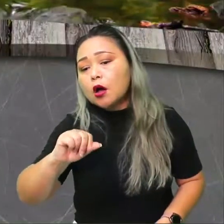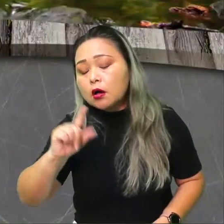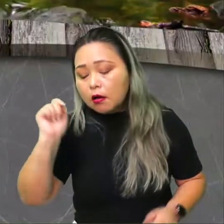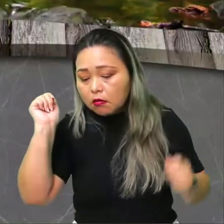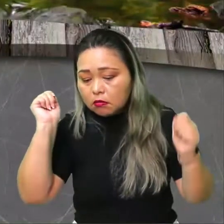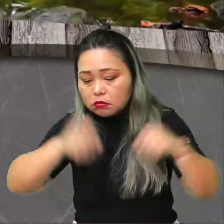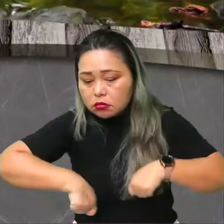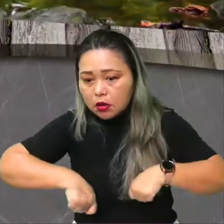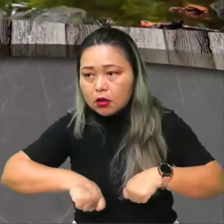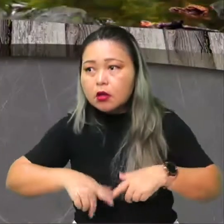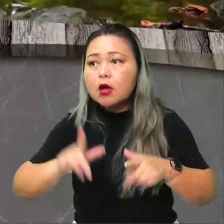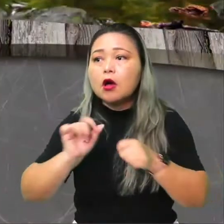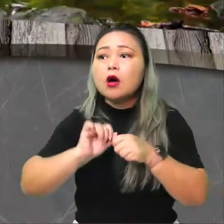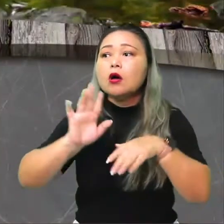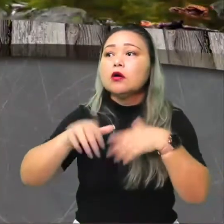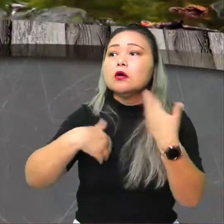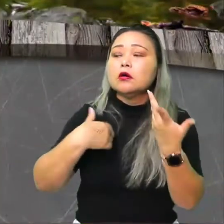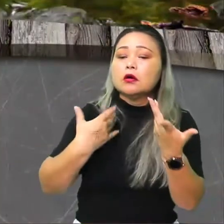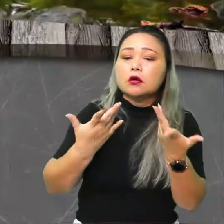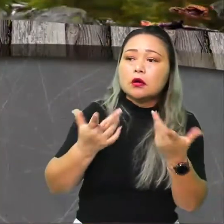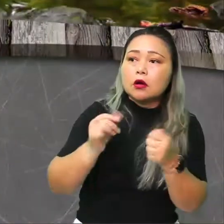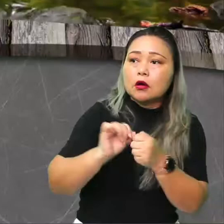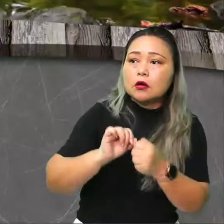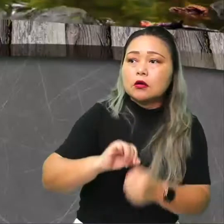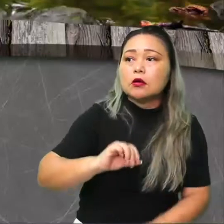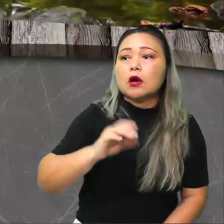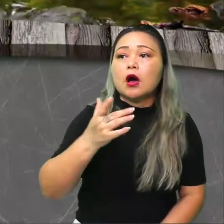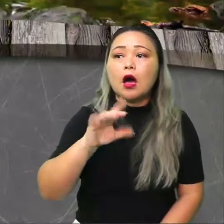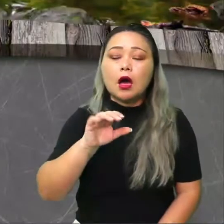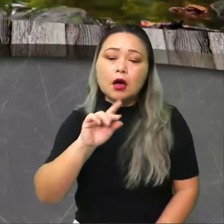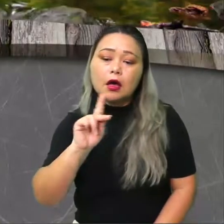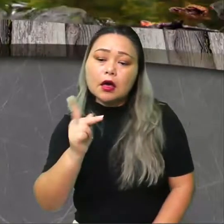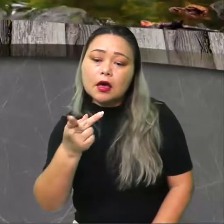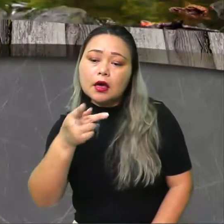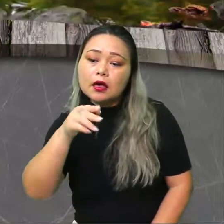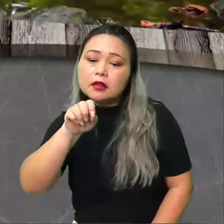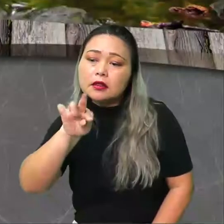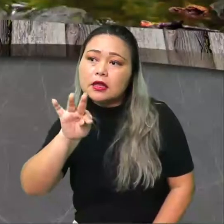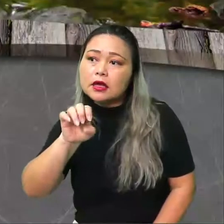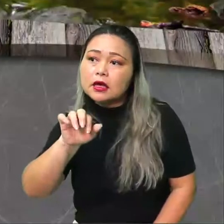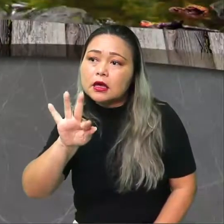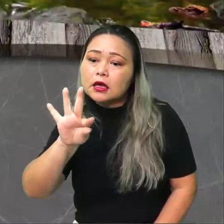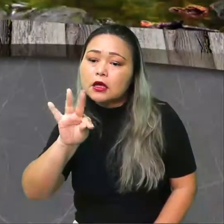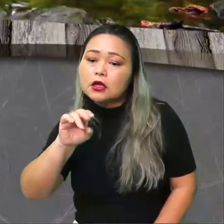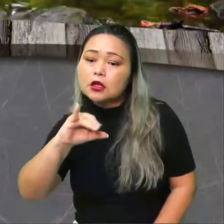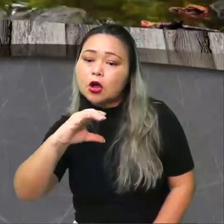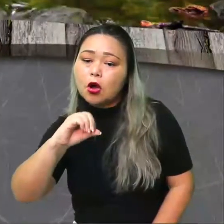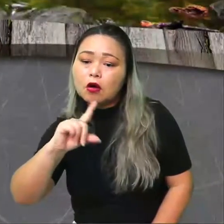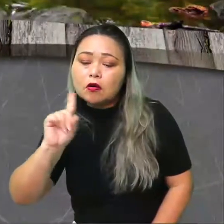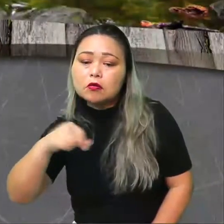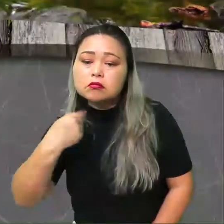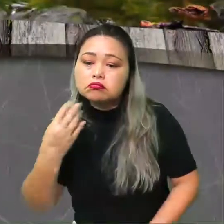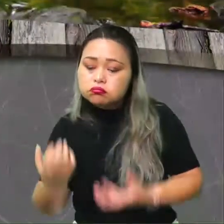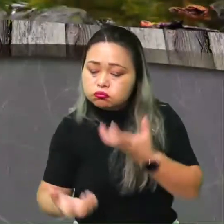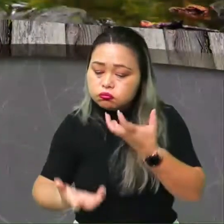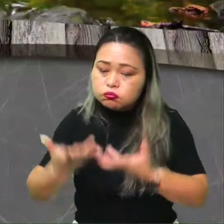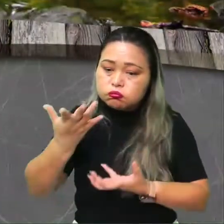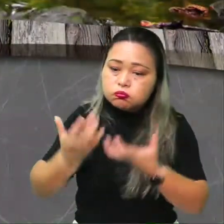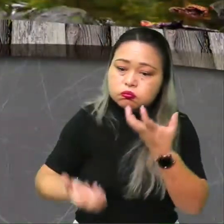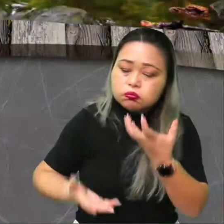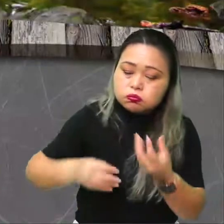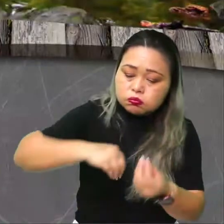os seres heterótrofos anaeróbios começassem a realizar o processo de